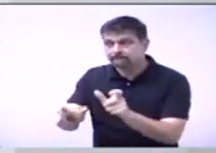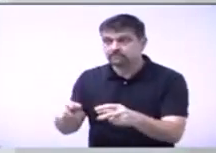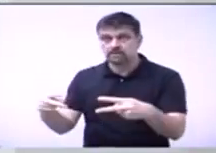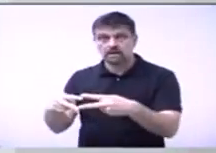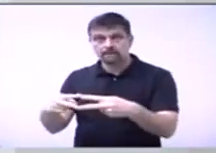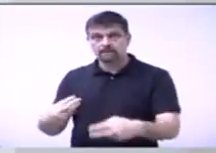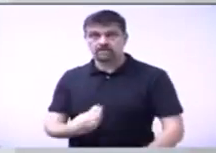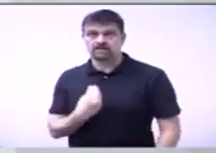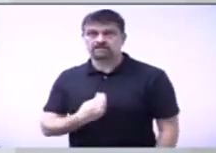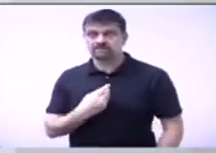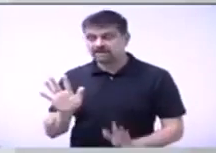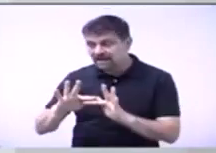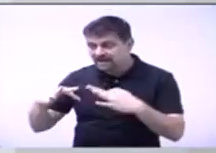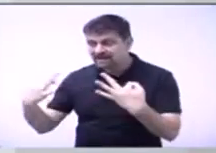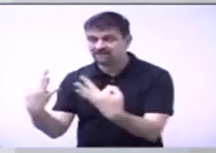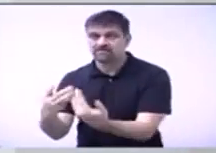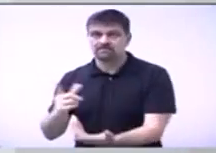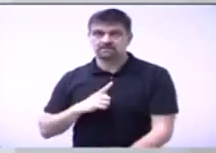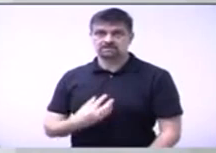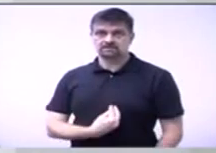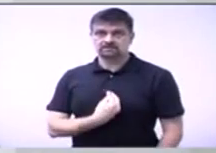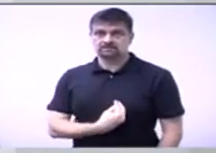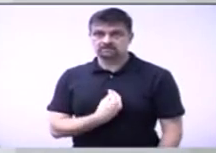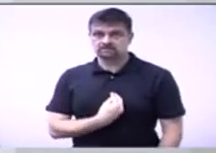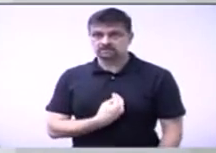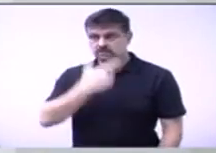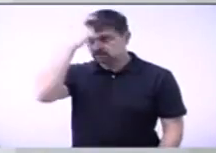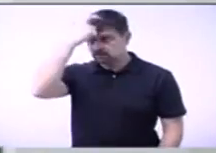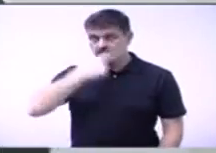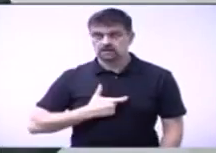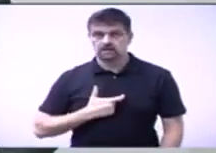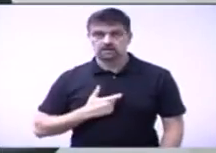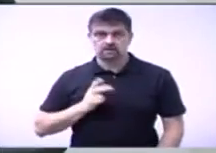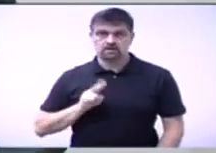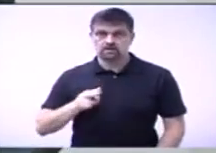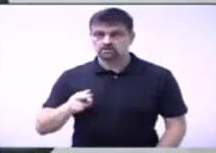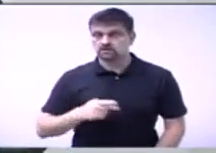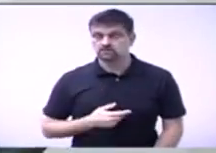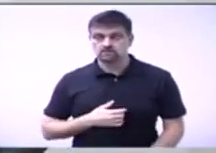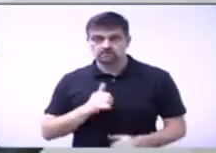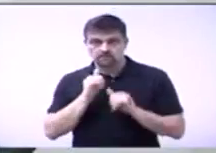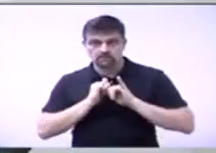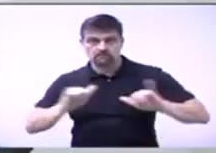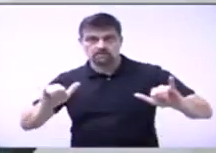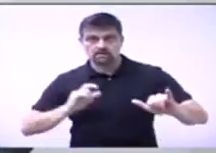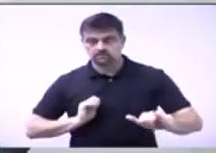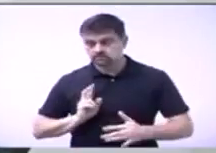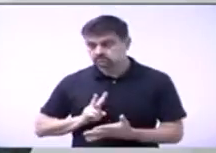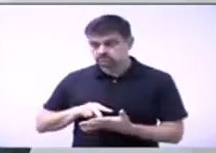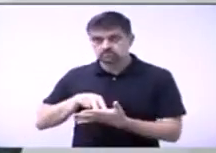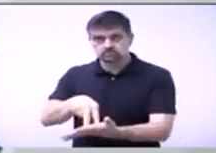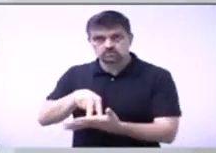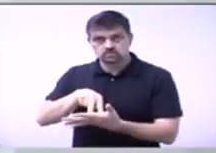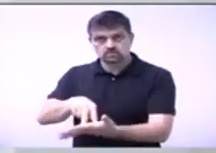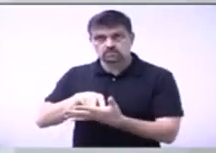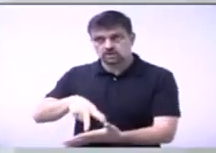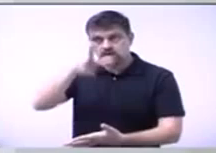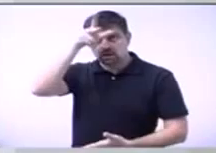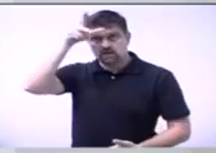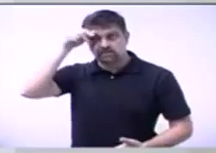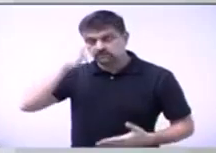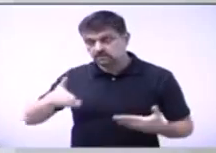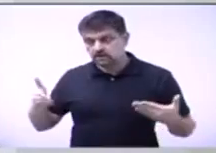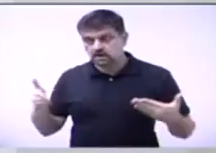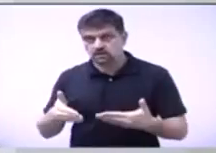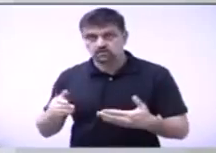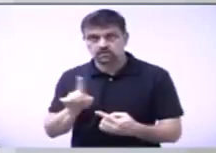nosso município. Não deixei e não deixarei de reconhecer o empenho da administração atual do